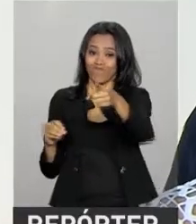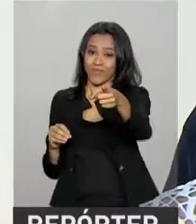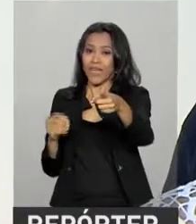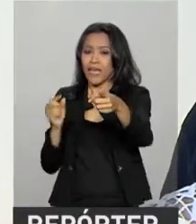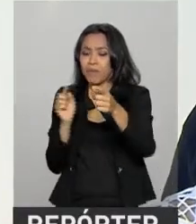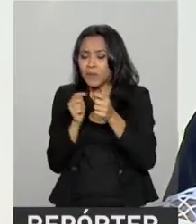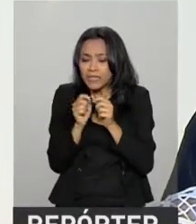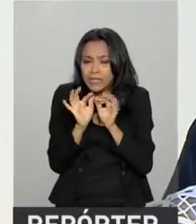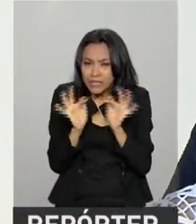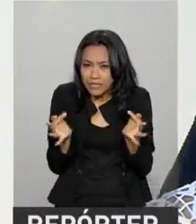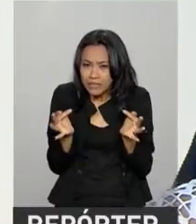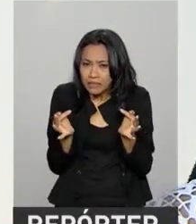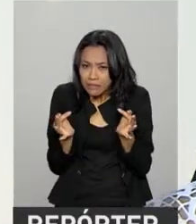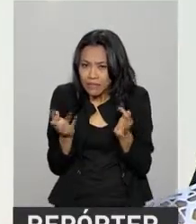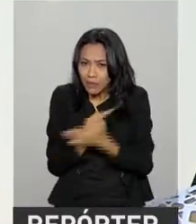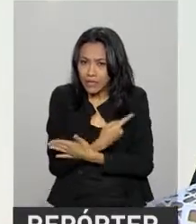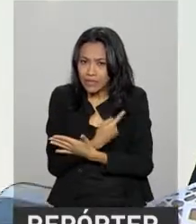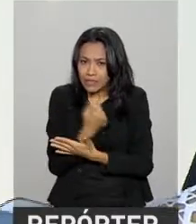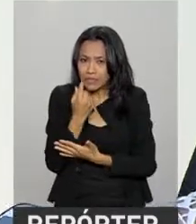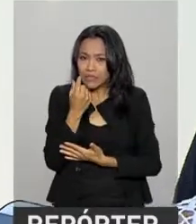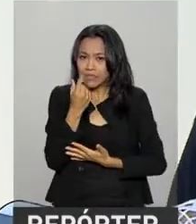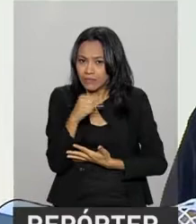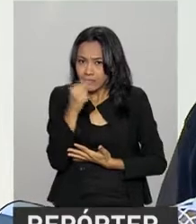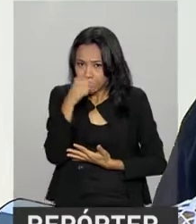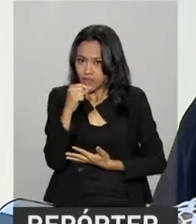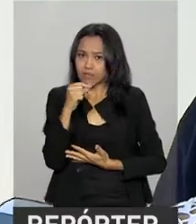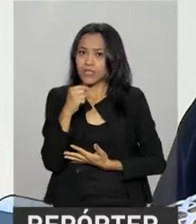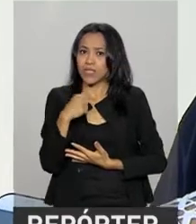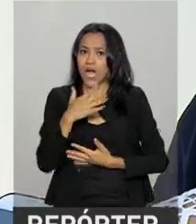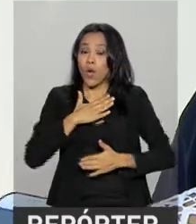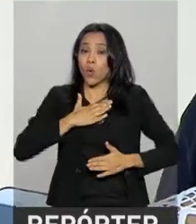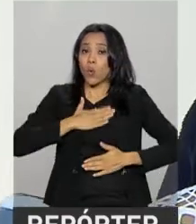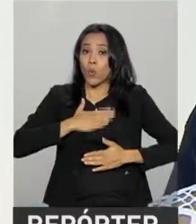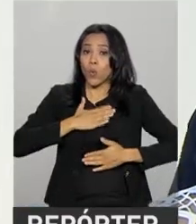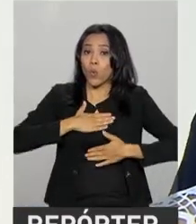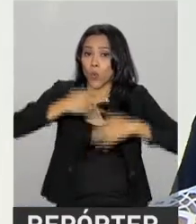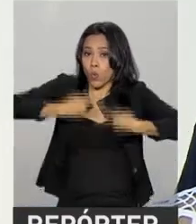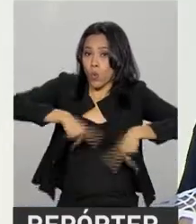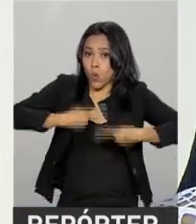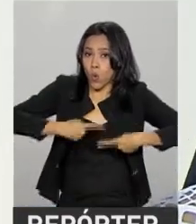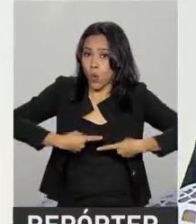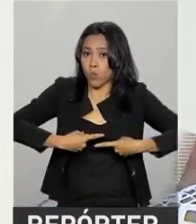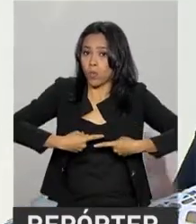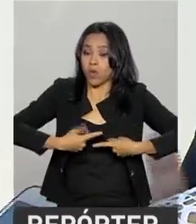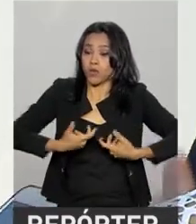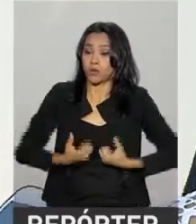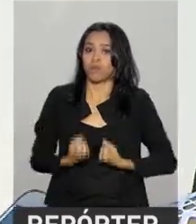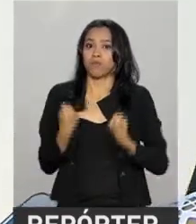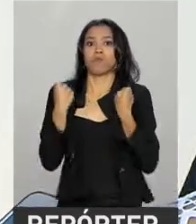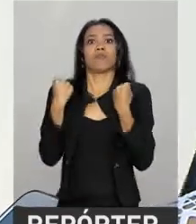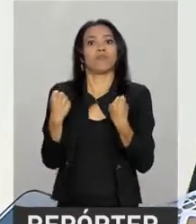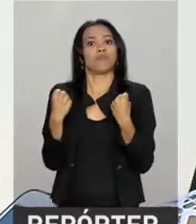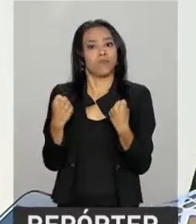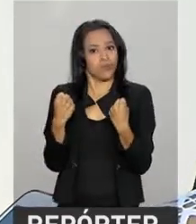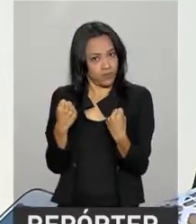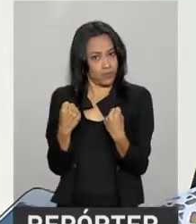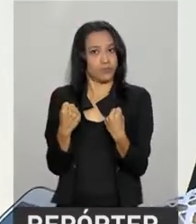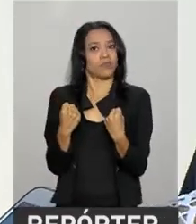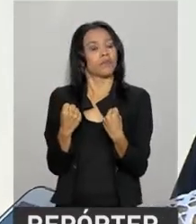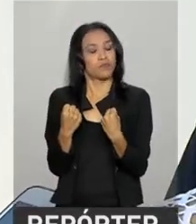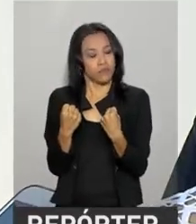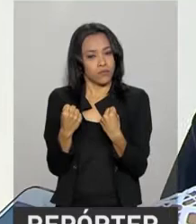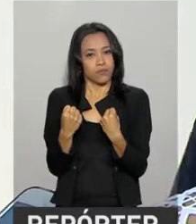zinha e então é o organismo cria resistência isso quando a